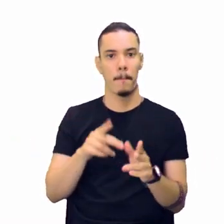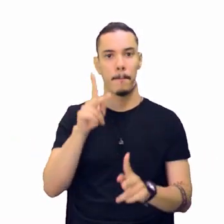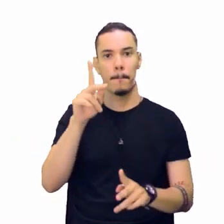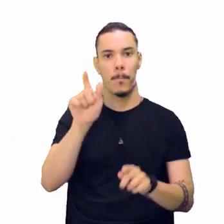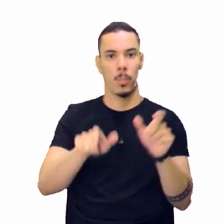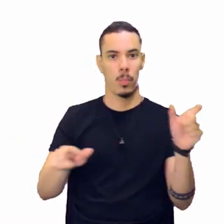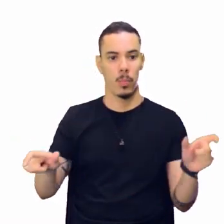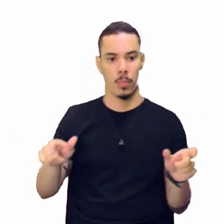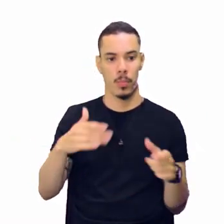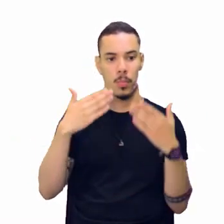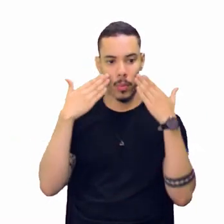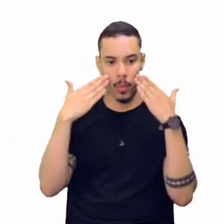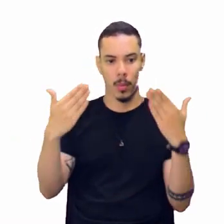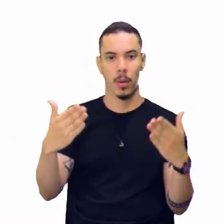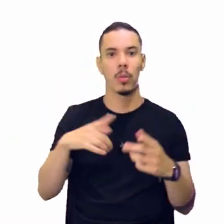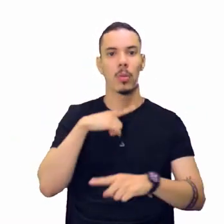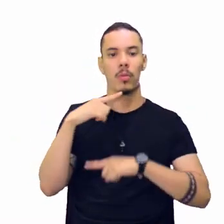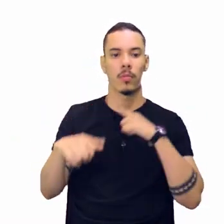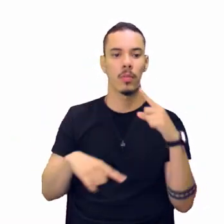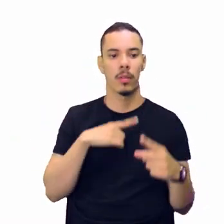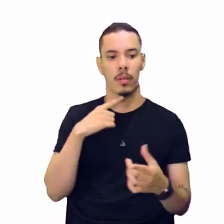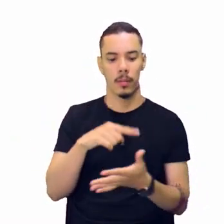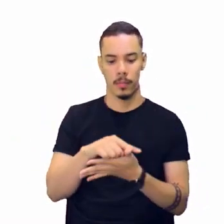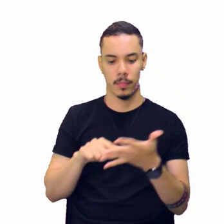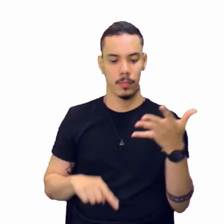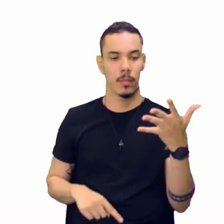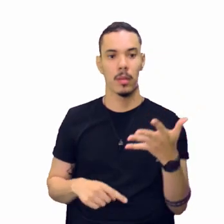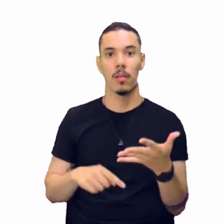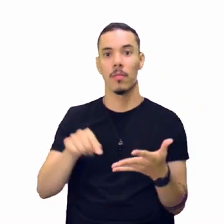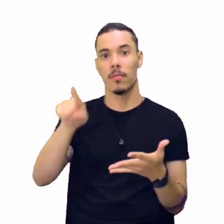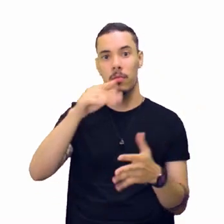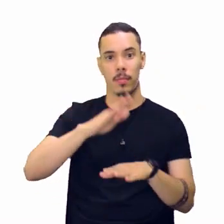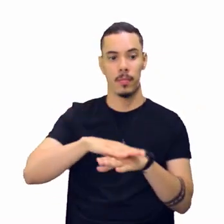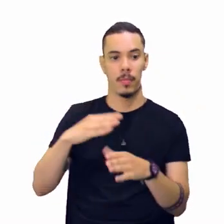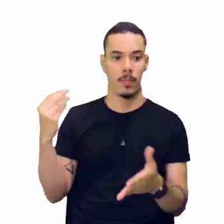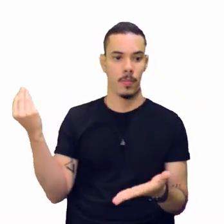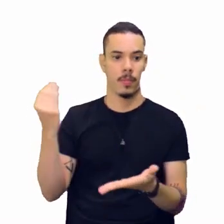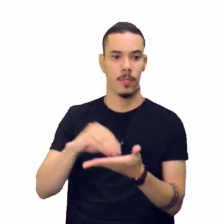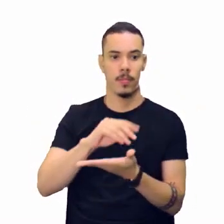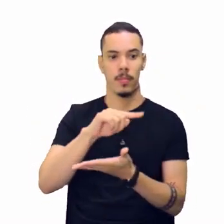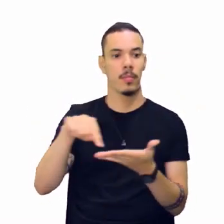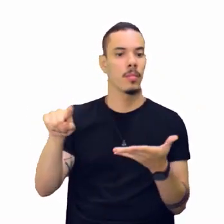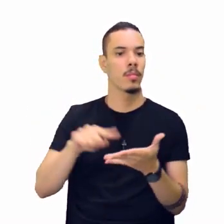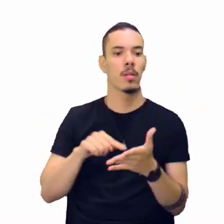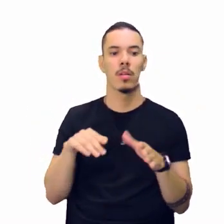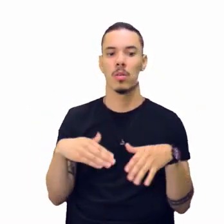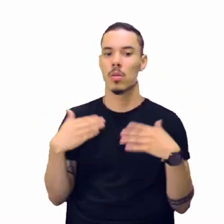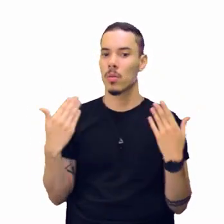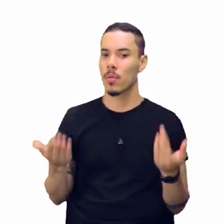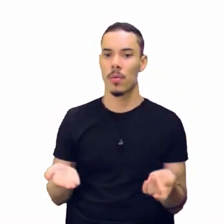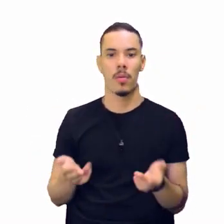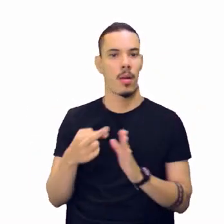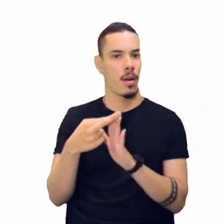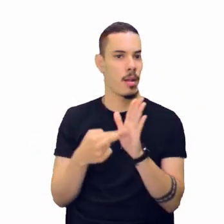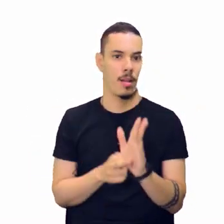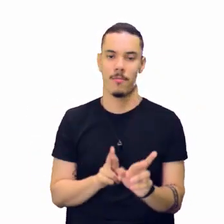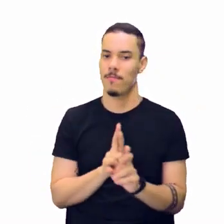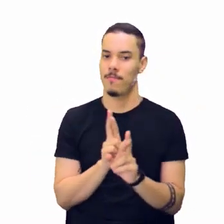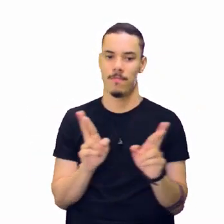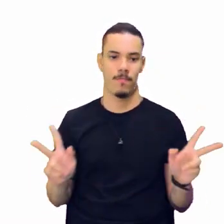e dúvida. Você vai marcar aquela que não faz parte da mesma